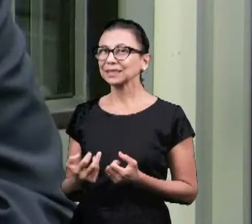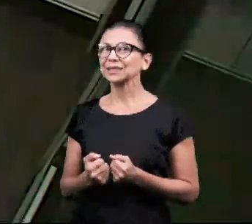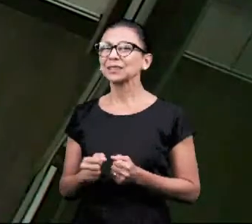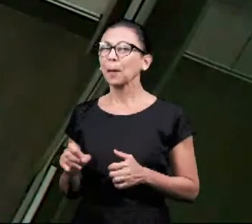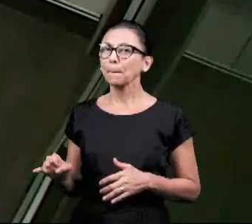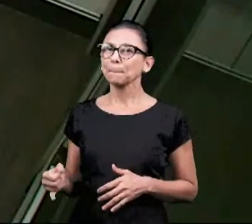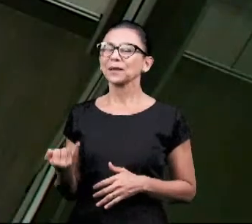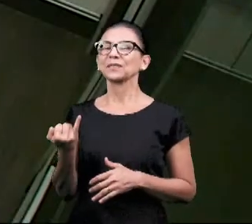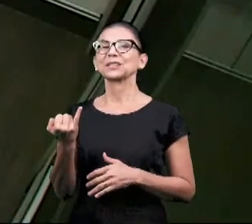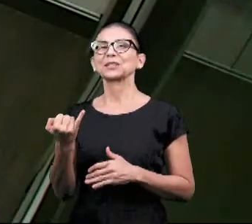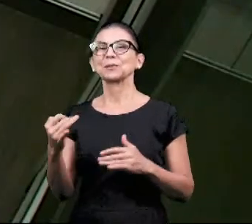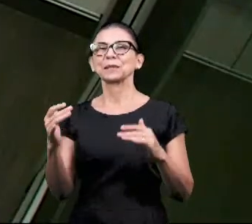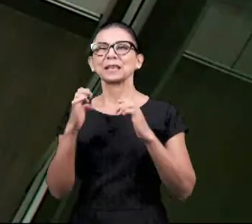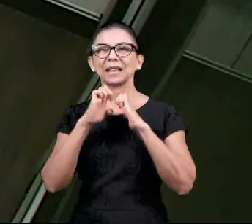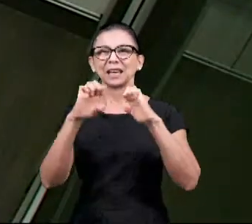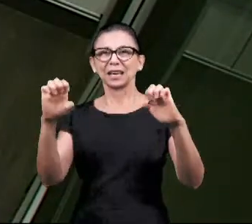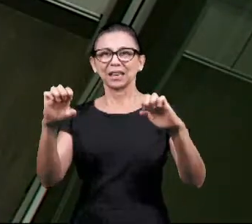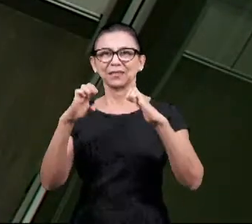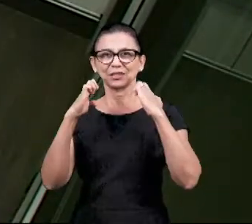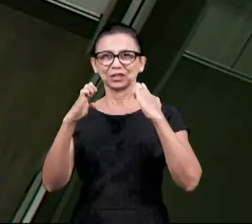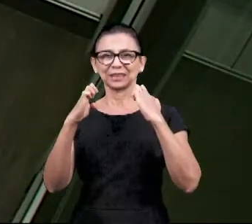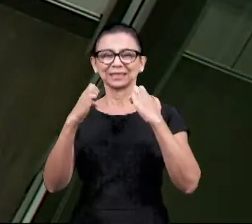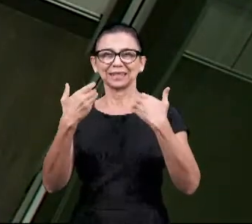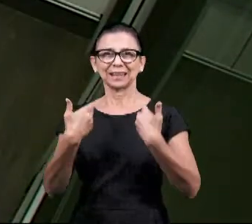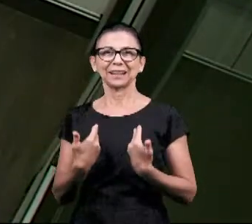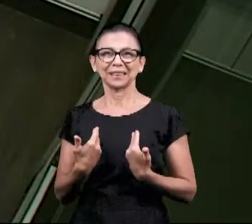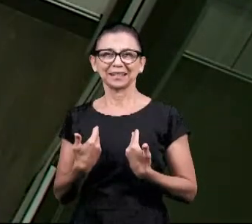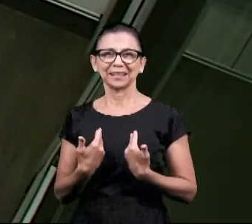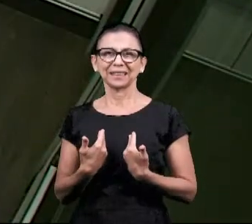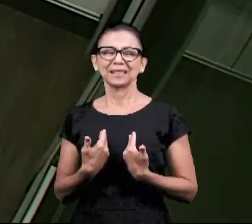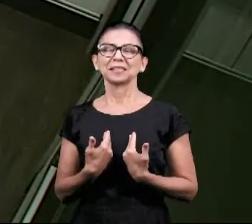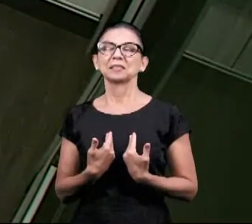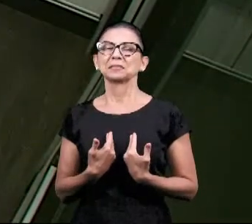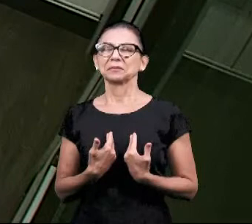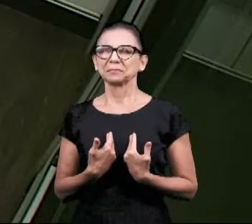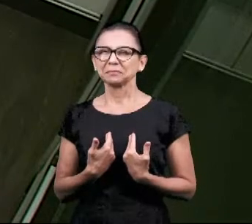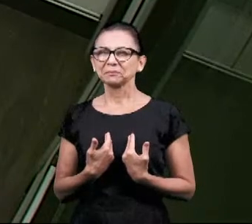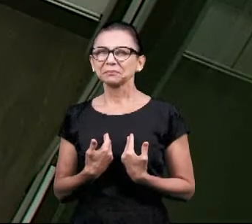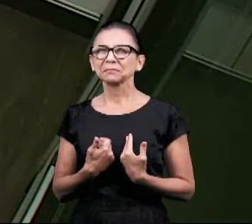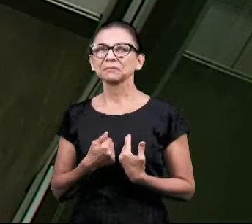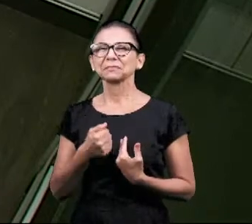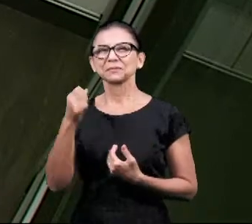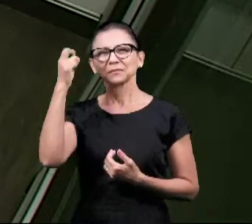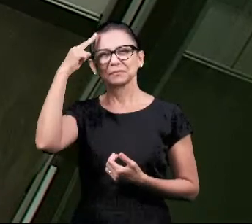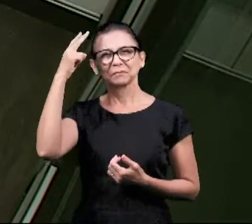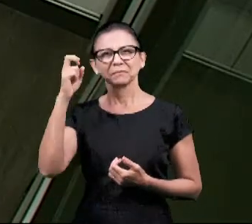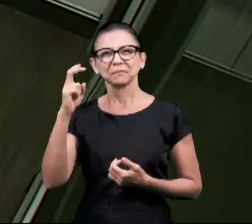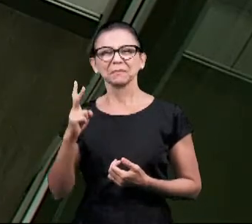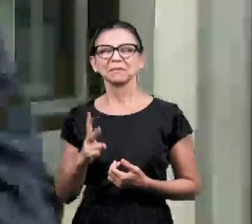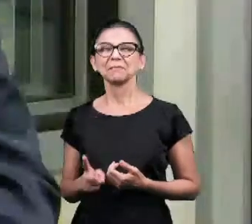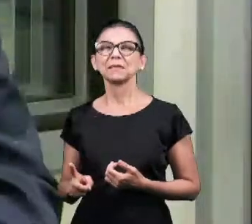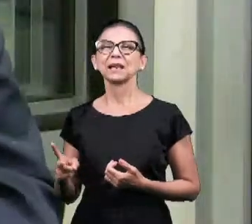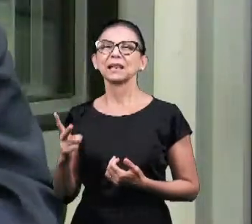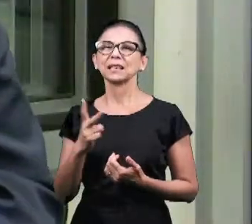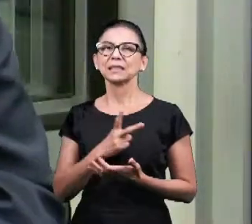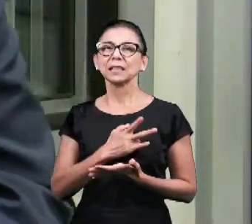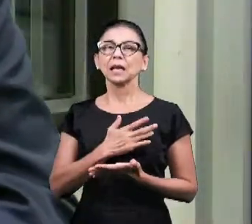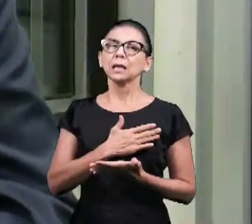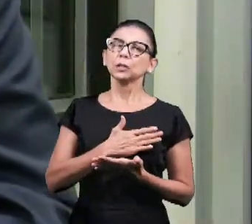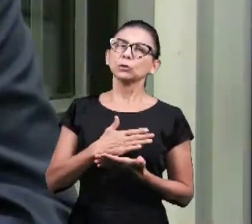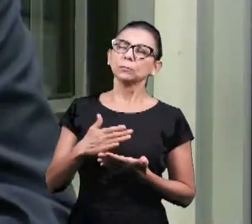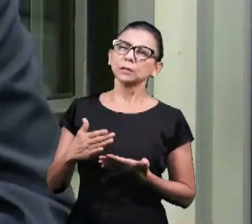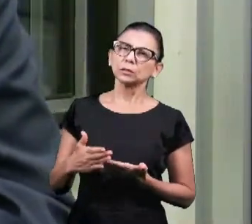de uma maneira muito sutil, muito sábia. E ele começou a falar do povo de Israel,